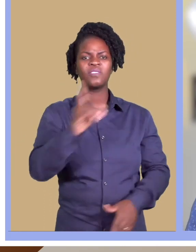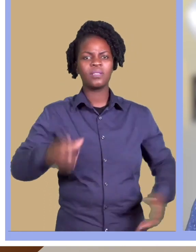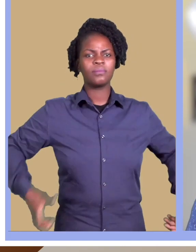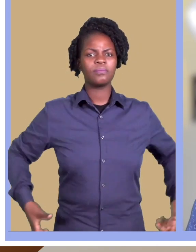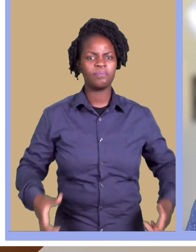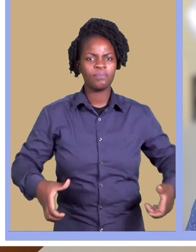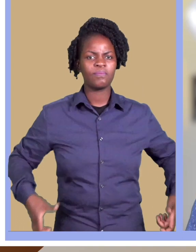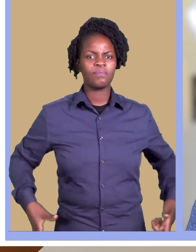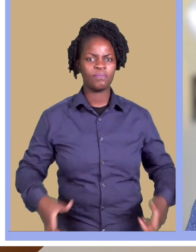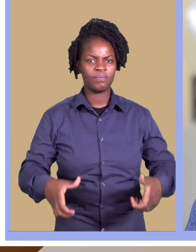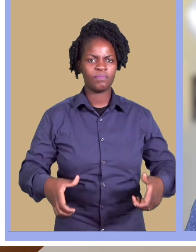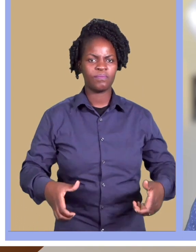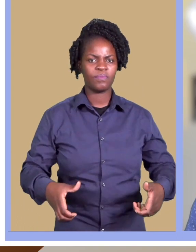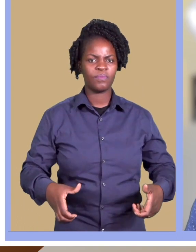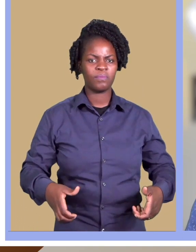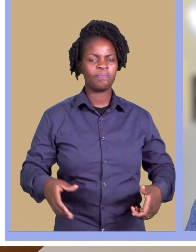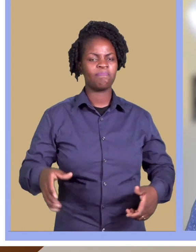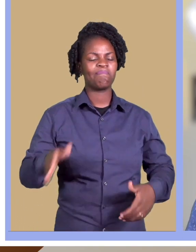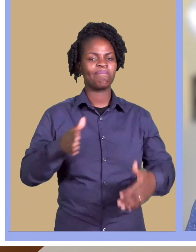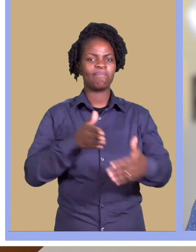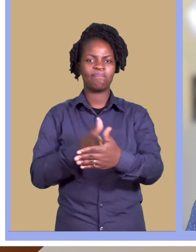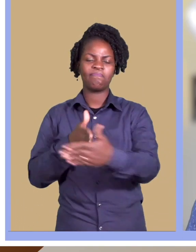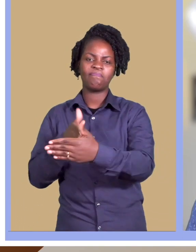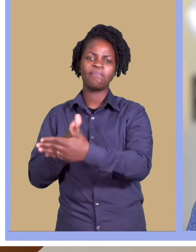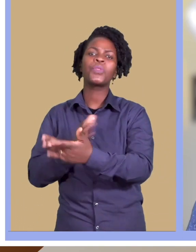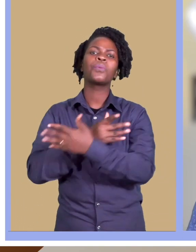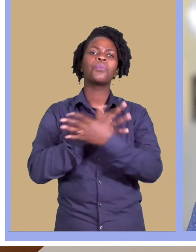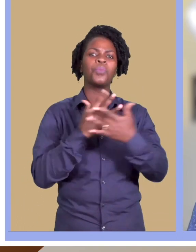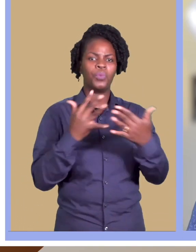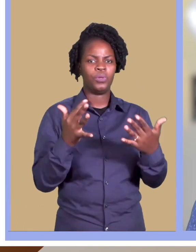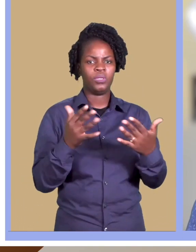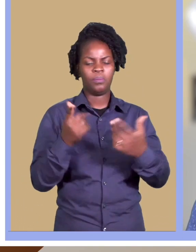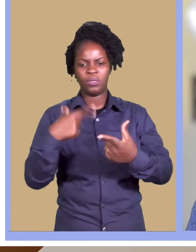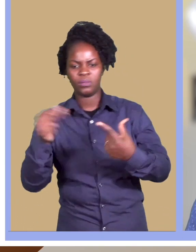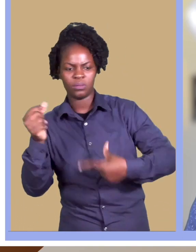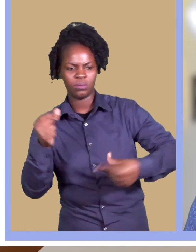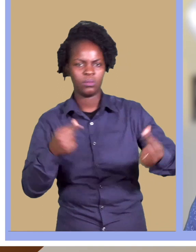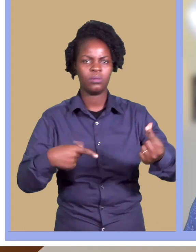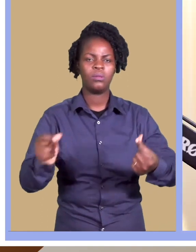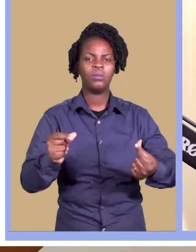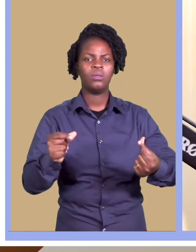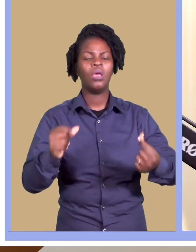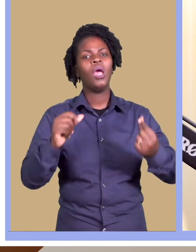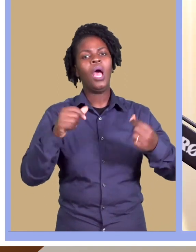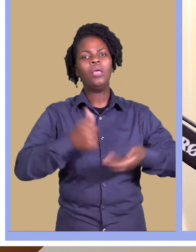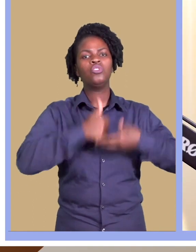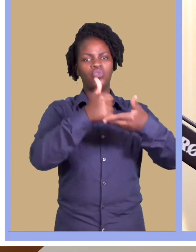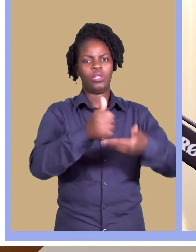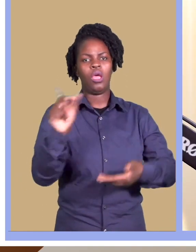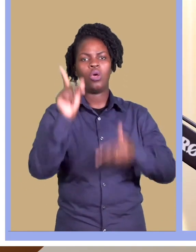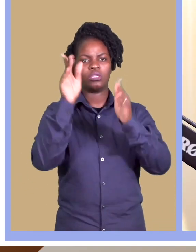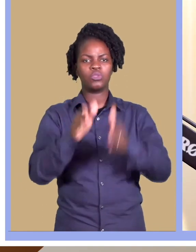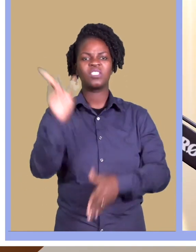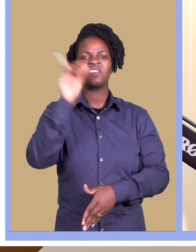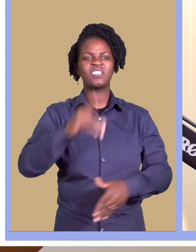físico-motora tiveram dificuldades para sair e para ajudar outras pessoas. Desta